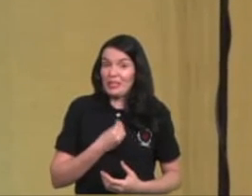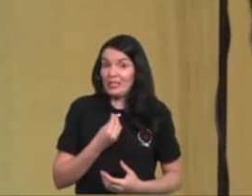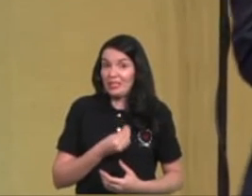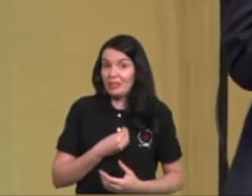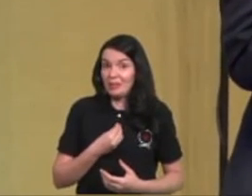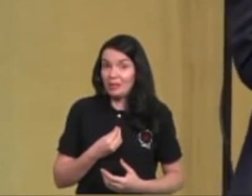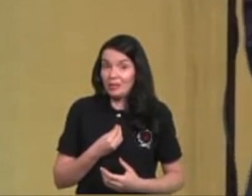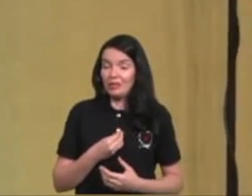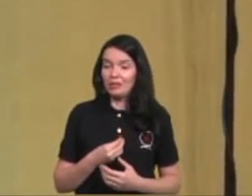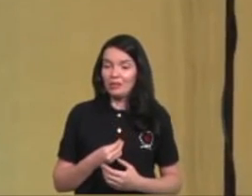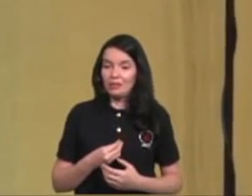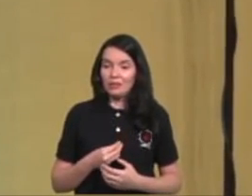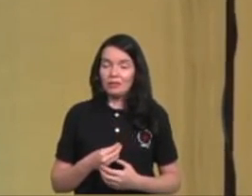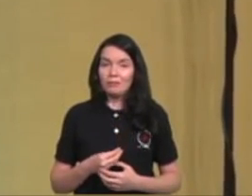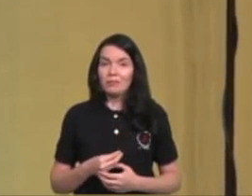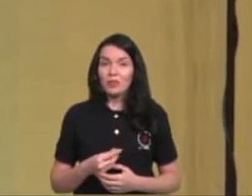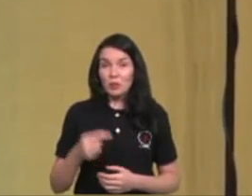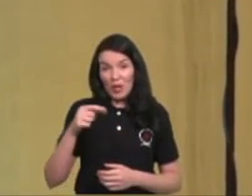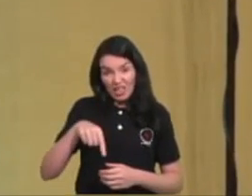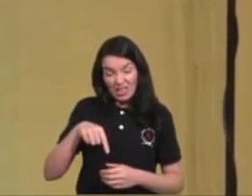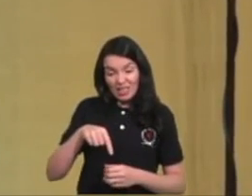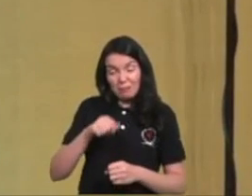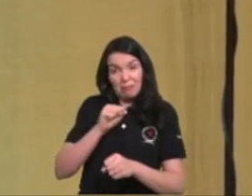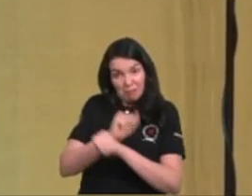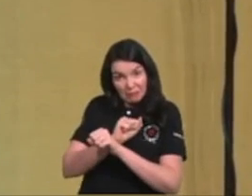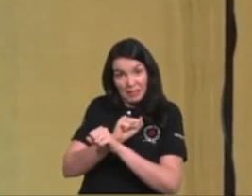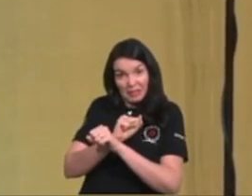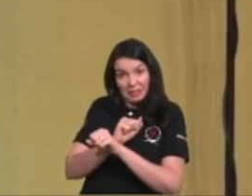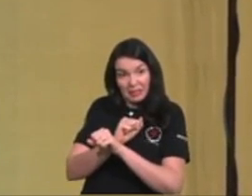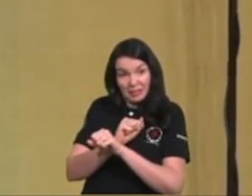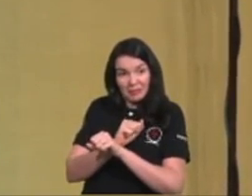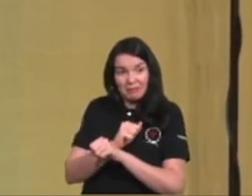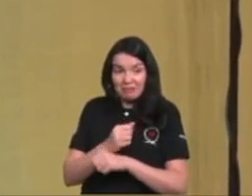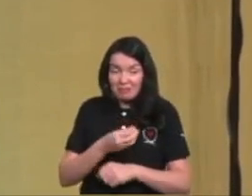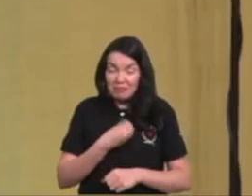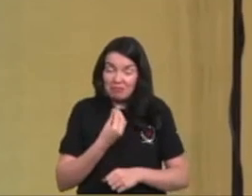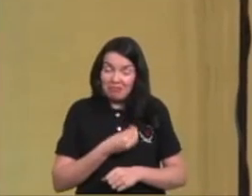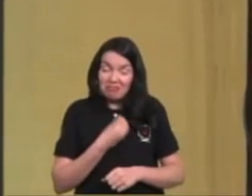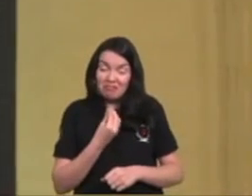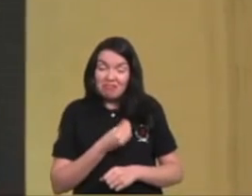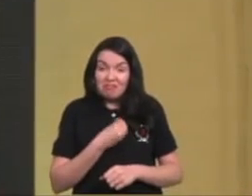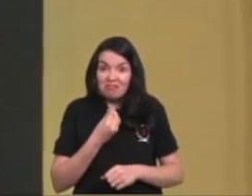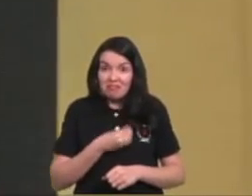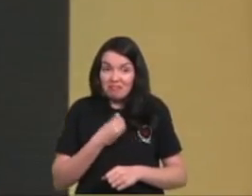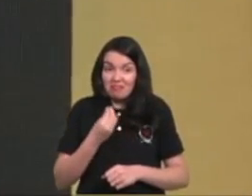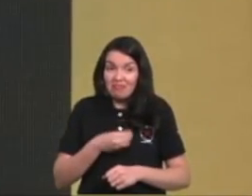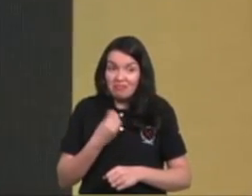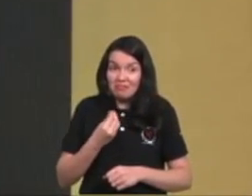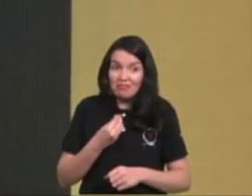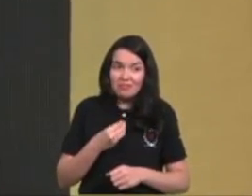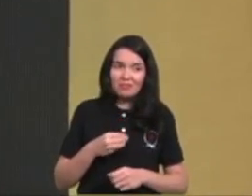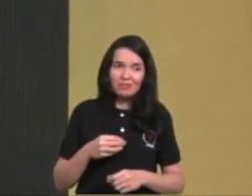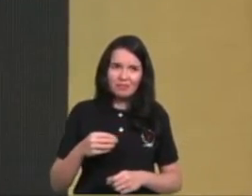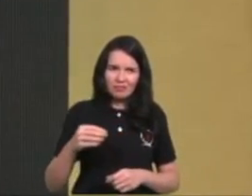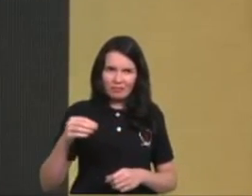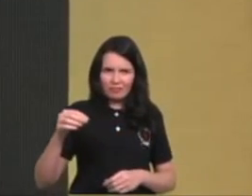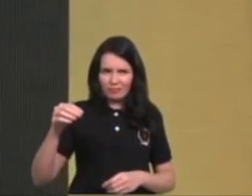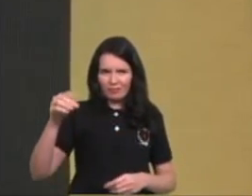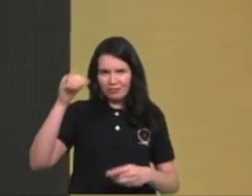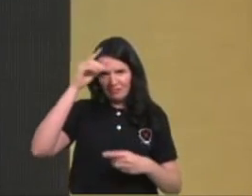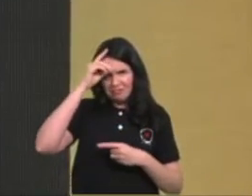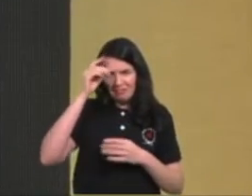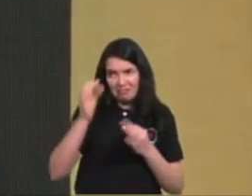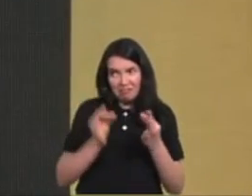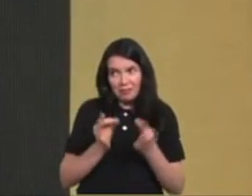e eu estou aqui atravessando um Calma eu estou numa reencarnação de